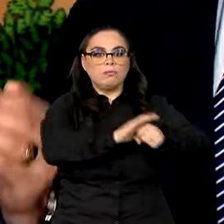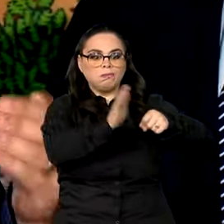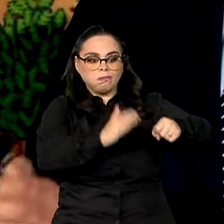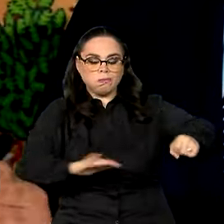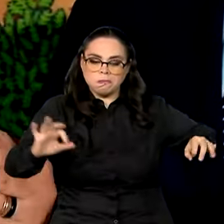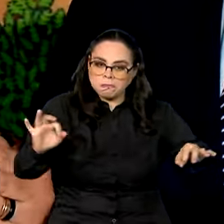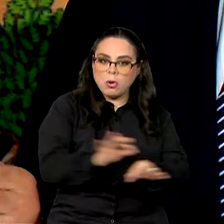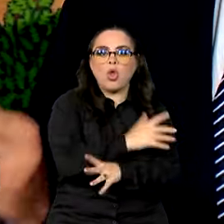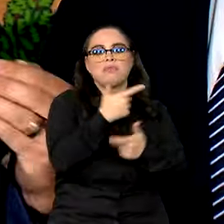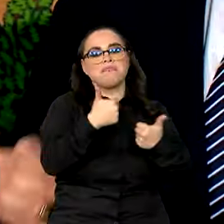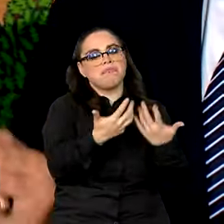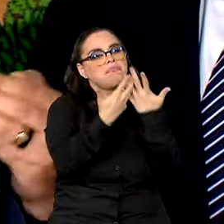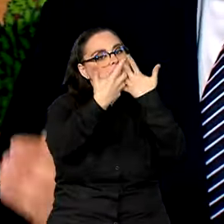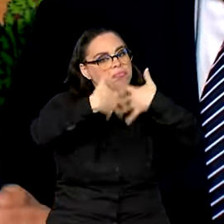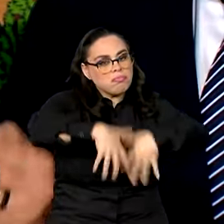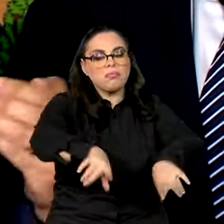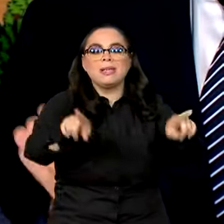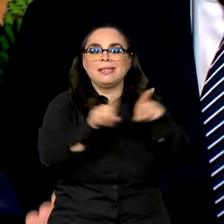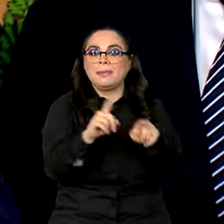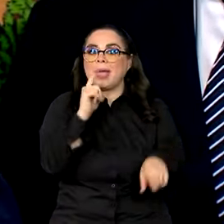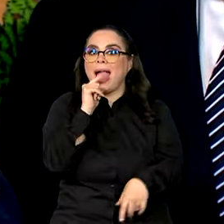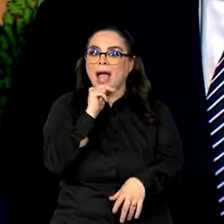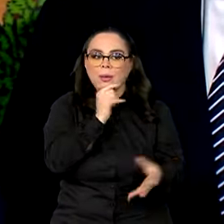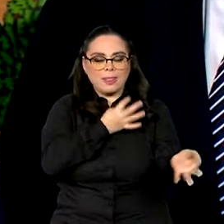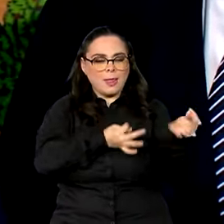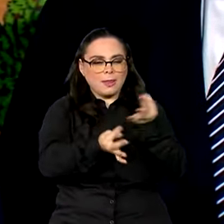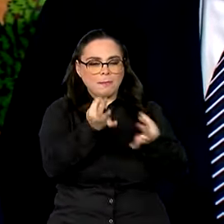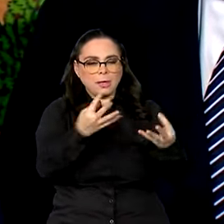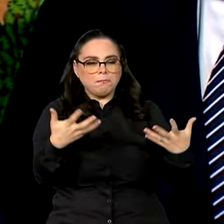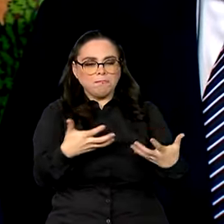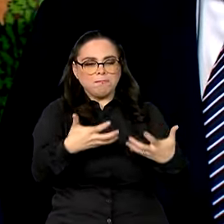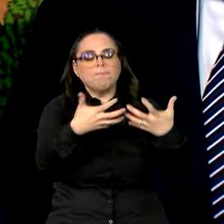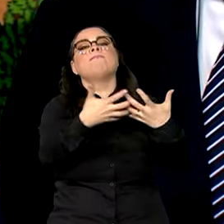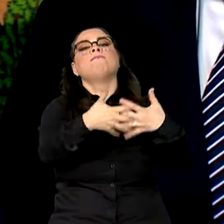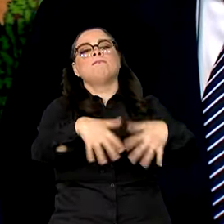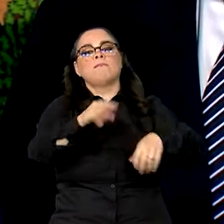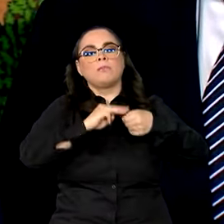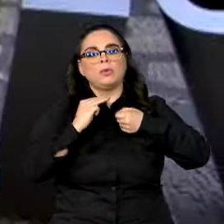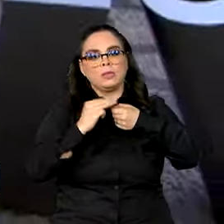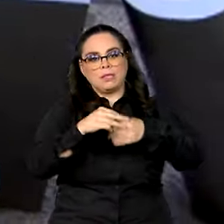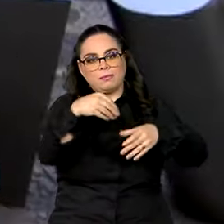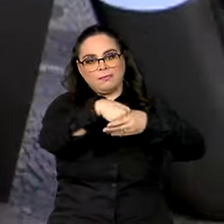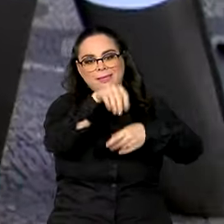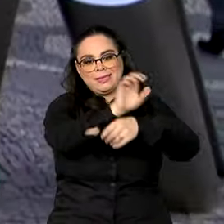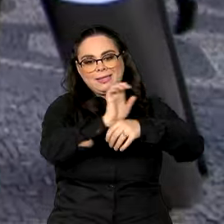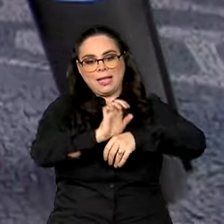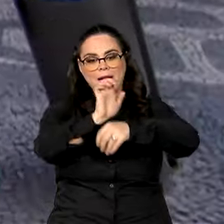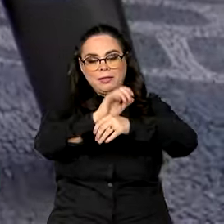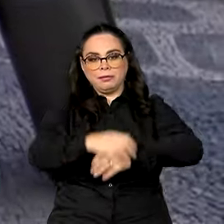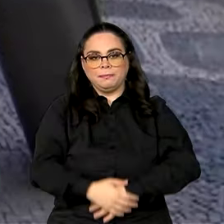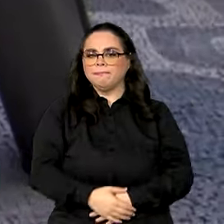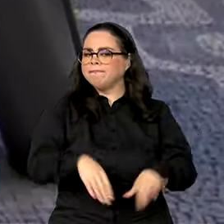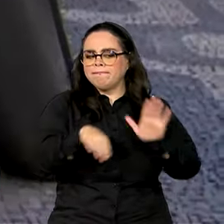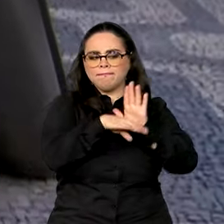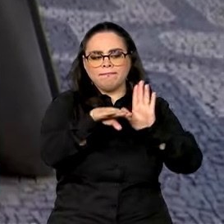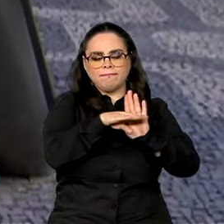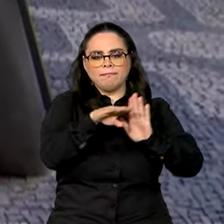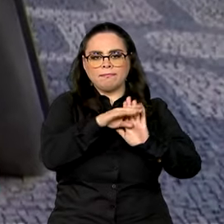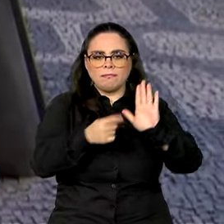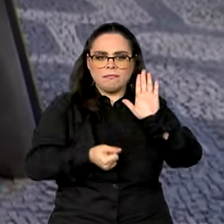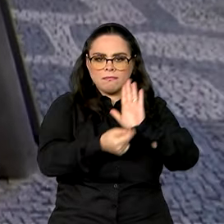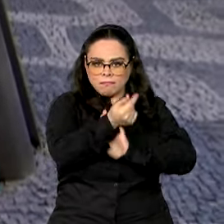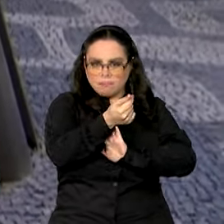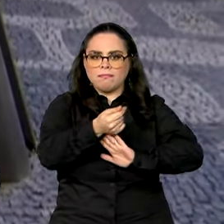e melhorando a condição de fornecimento de água tratada para vários municípios do nosso estado. O programa Investe Impacto